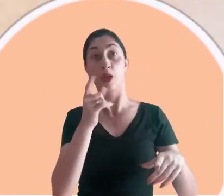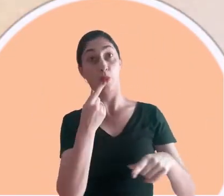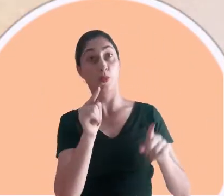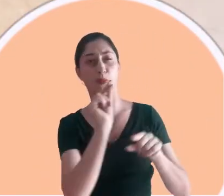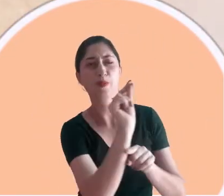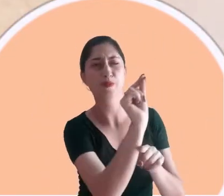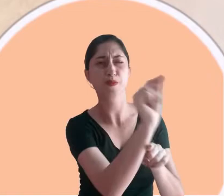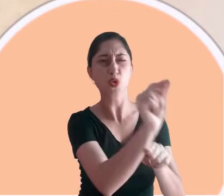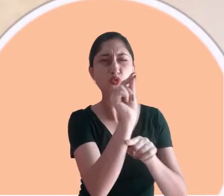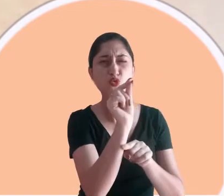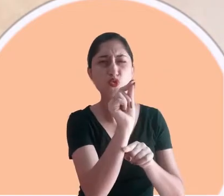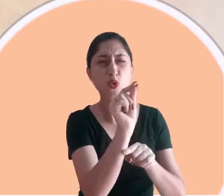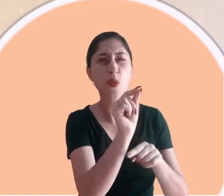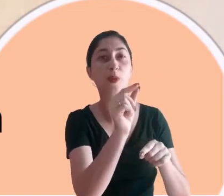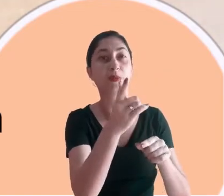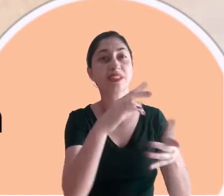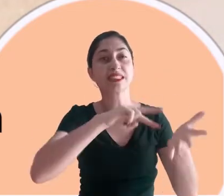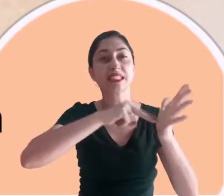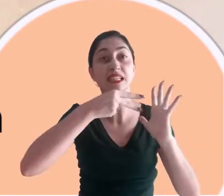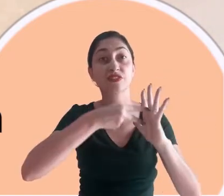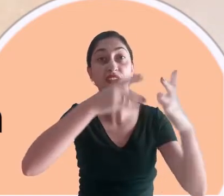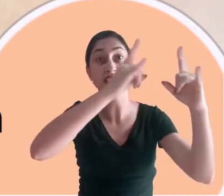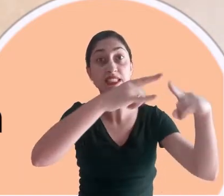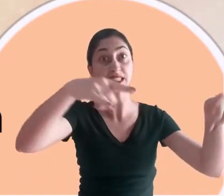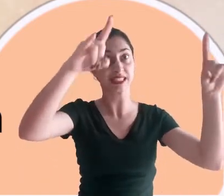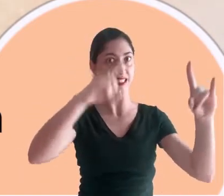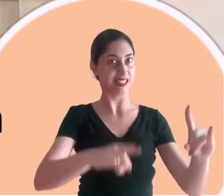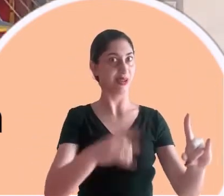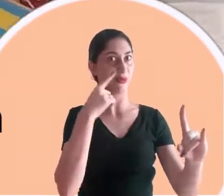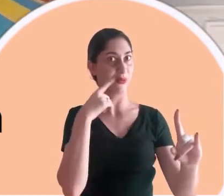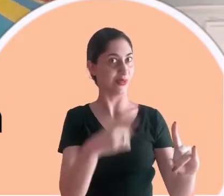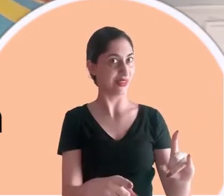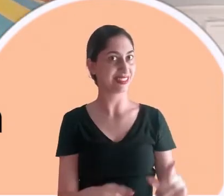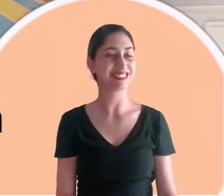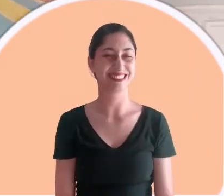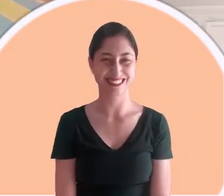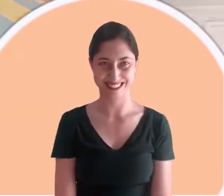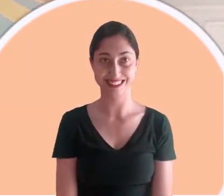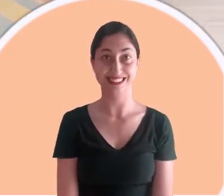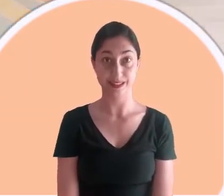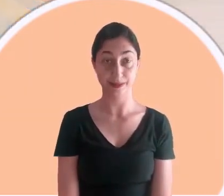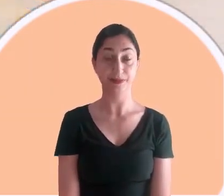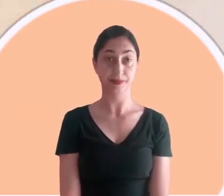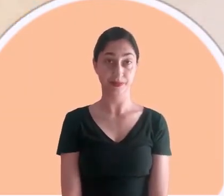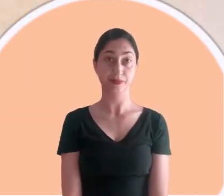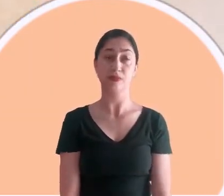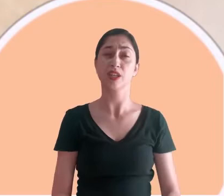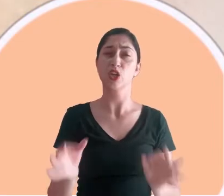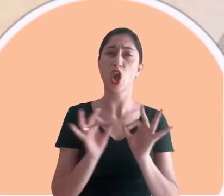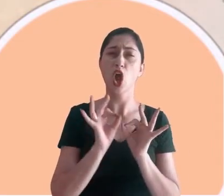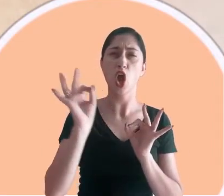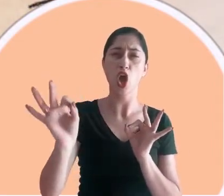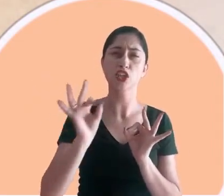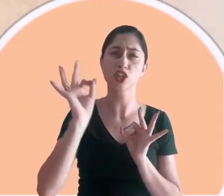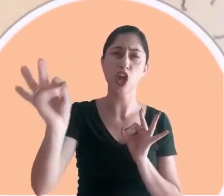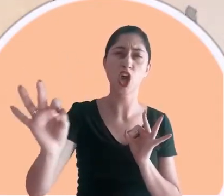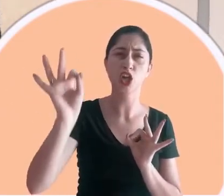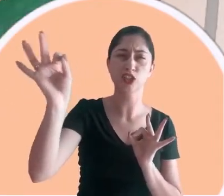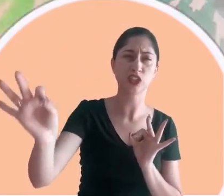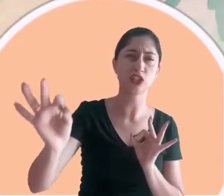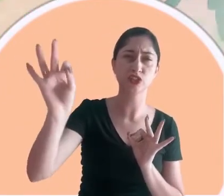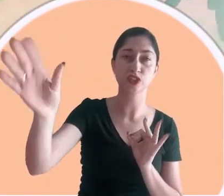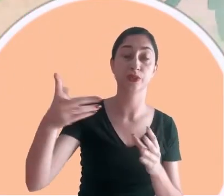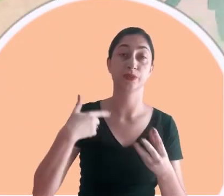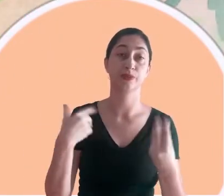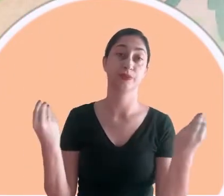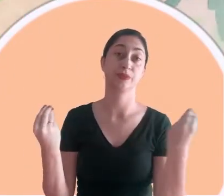eu desenhei um ponto minúsculo. Mas na minha cabeça, ele era assim. Lá longe, bem longe, bem longe, no final do